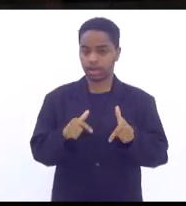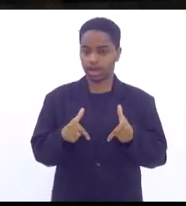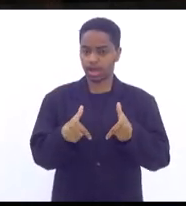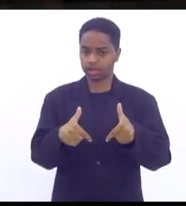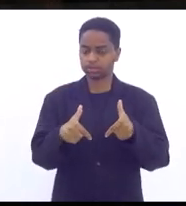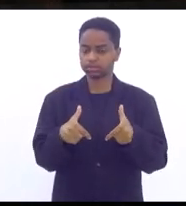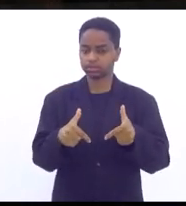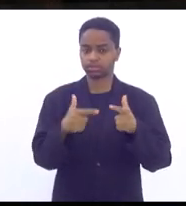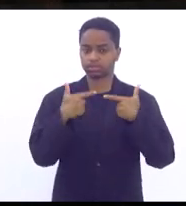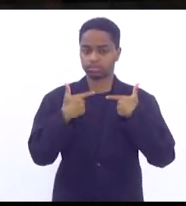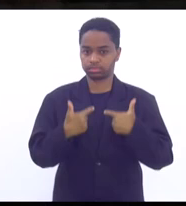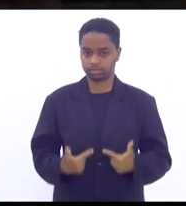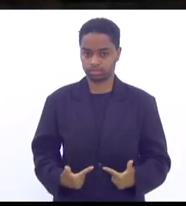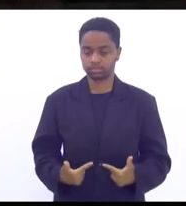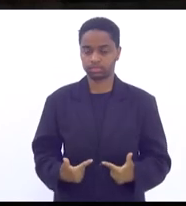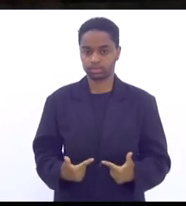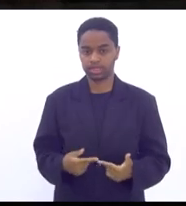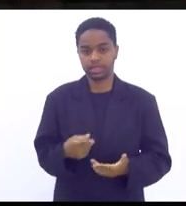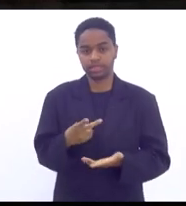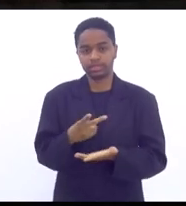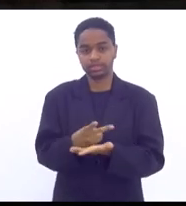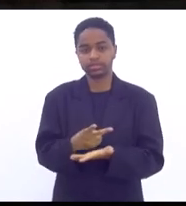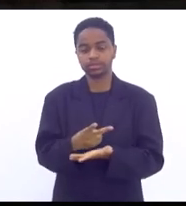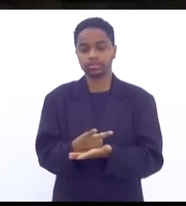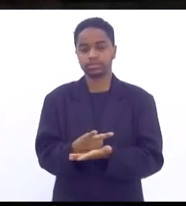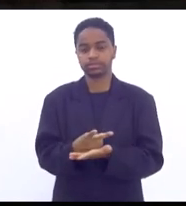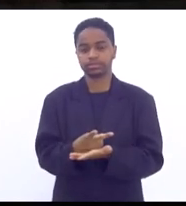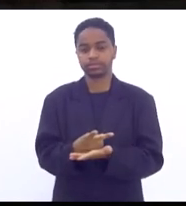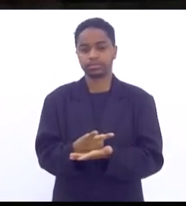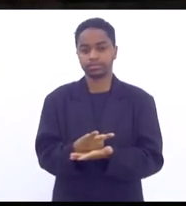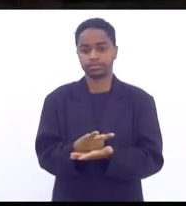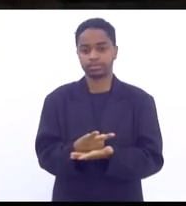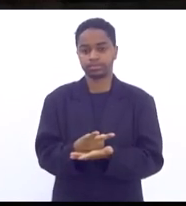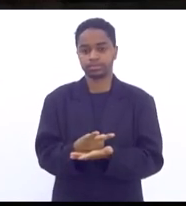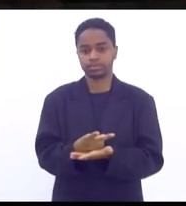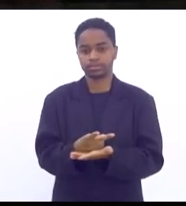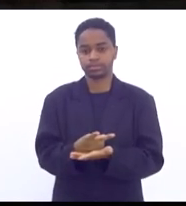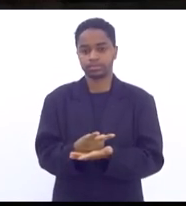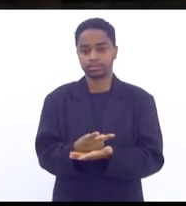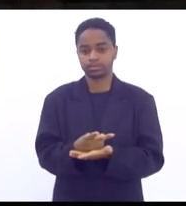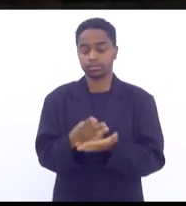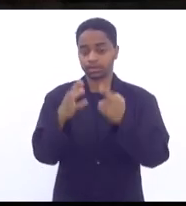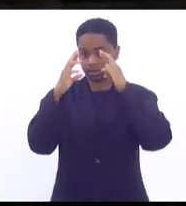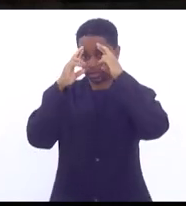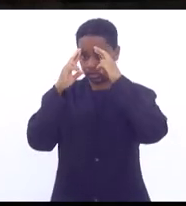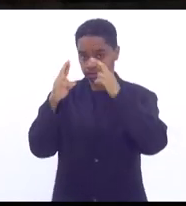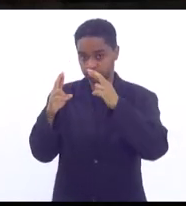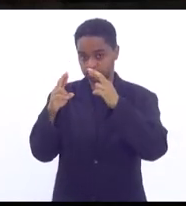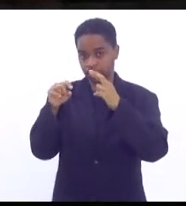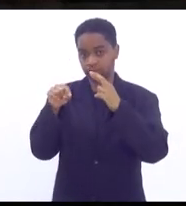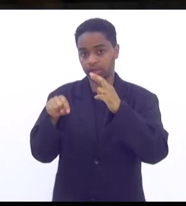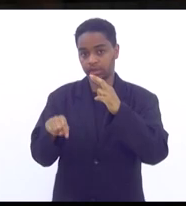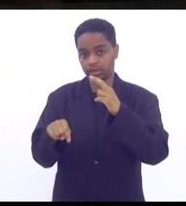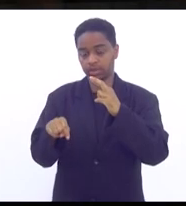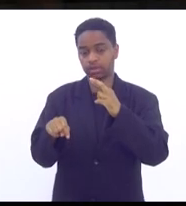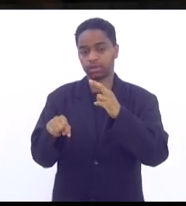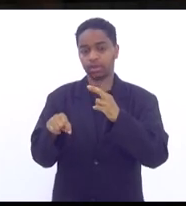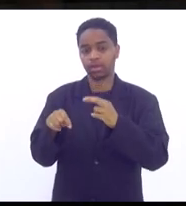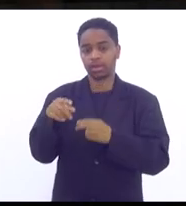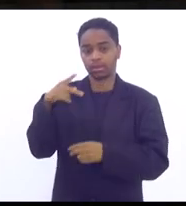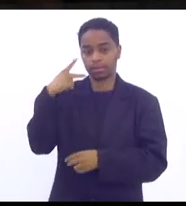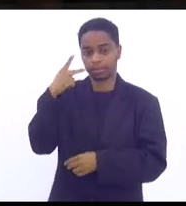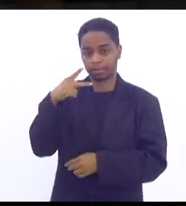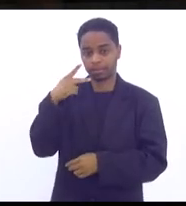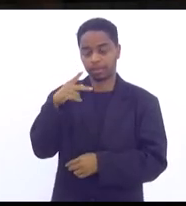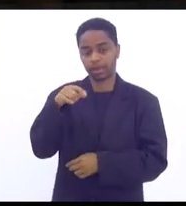imparcial, sempre respeitou o Parlamento Fluminense, sempre que esteve